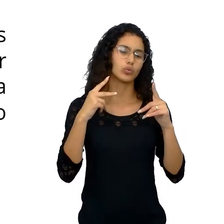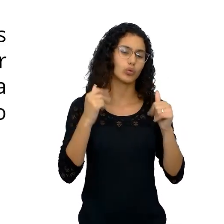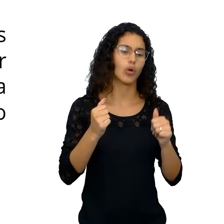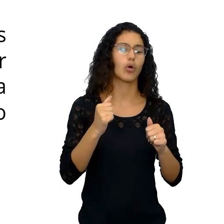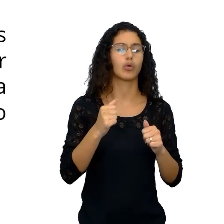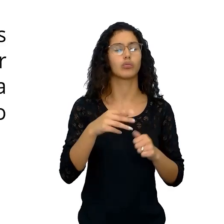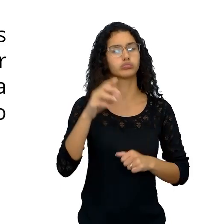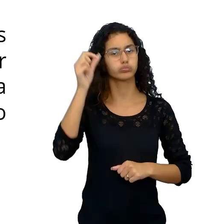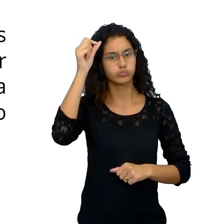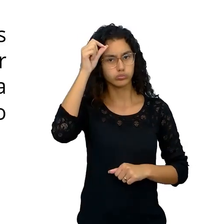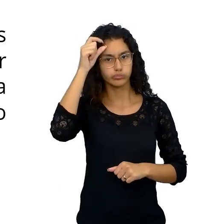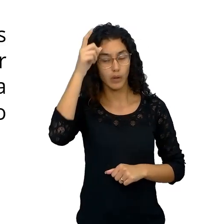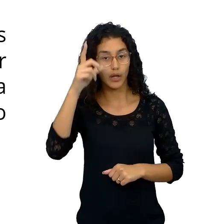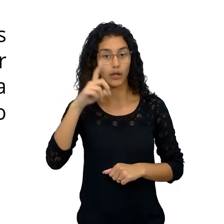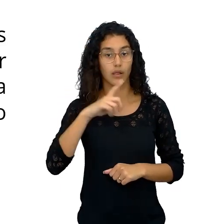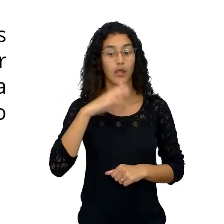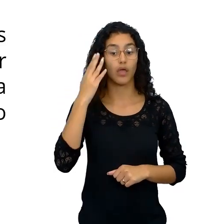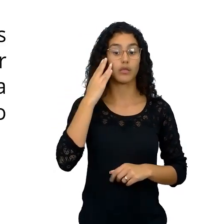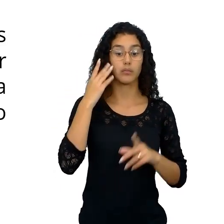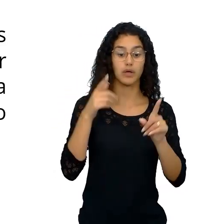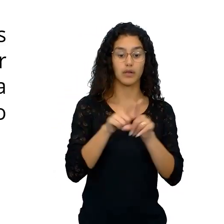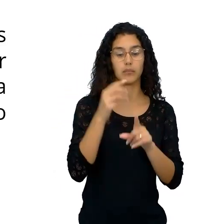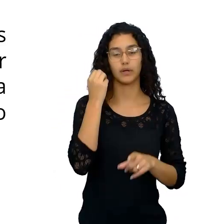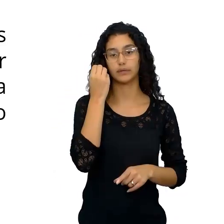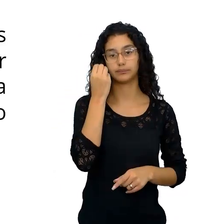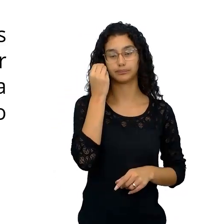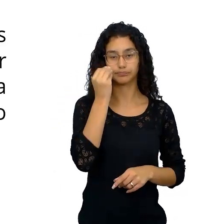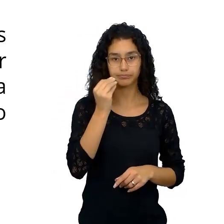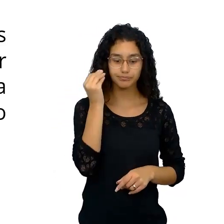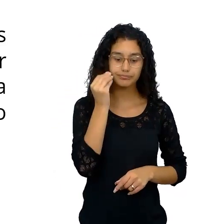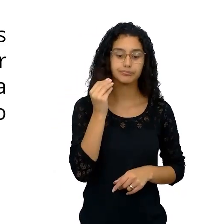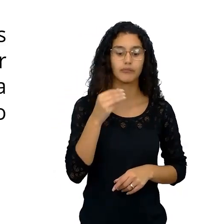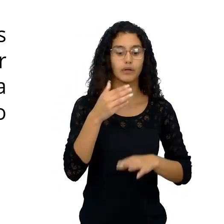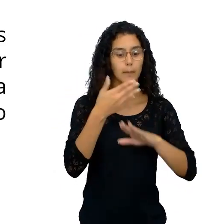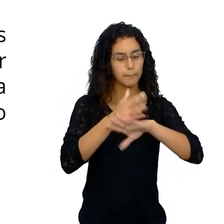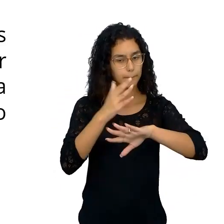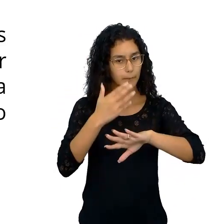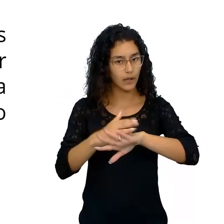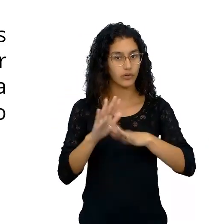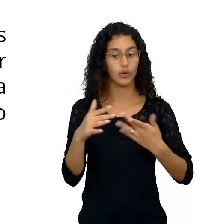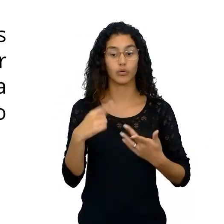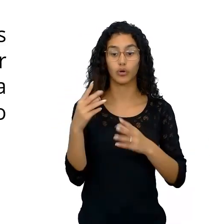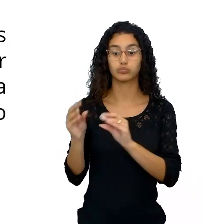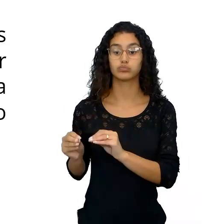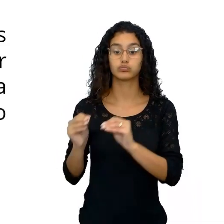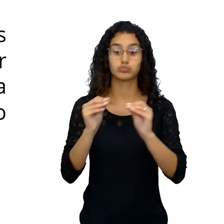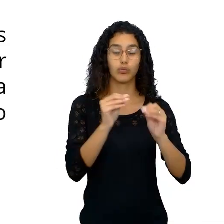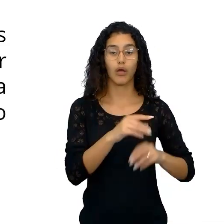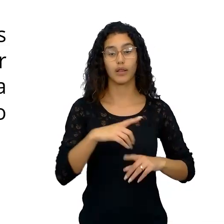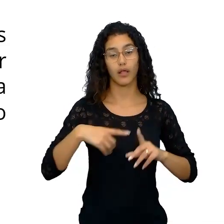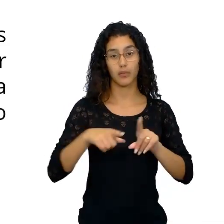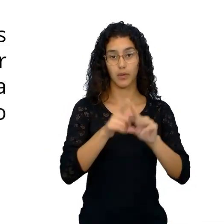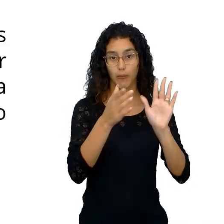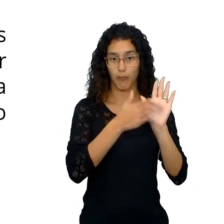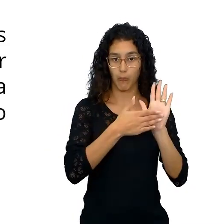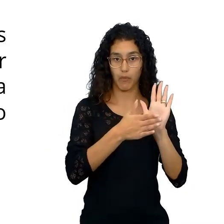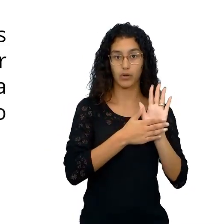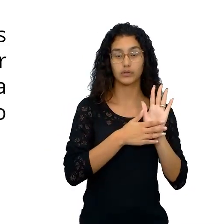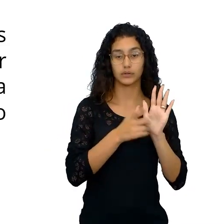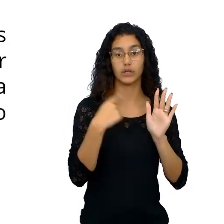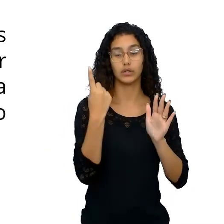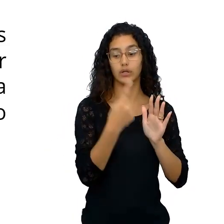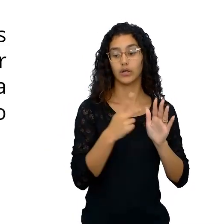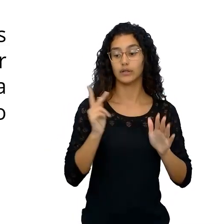seus conhecimentos, todos os seus saberes da experiência, tá? Saberes da prática. Então, quando a gente traz aqui essa proposta, a gente